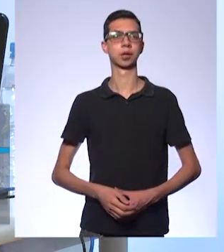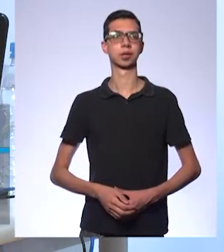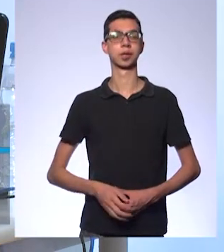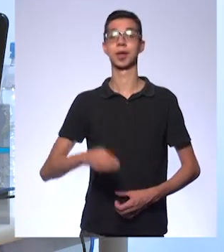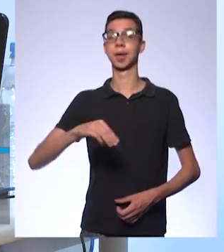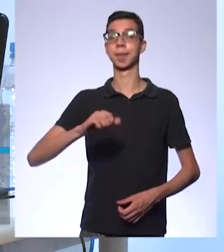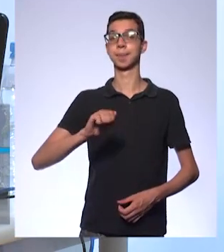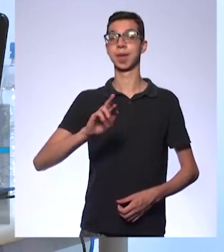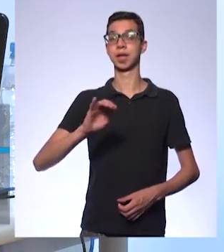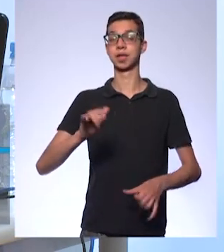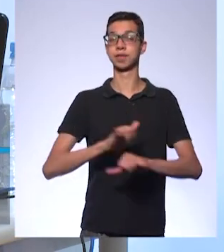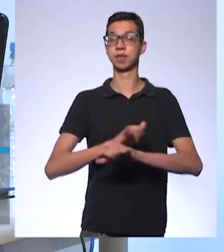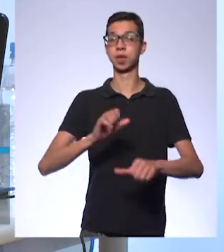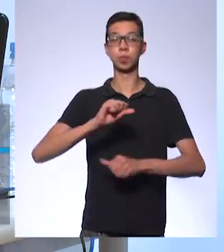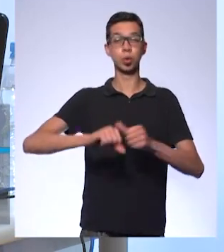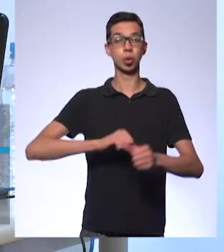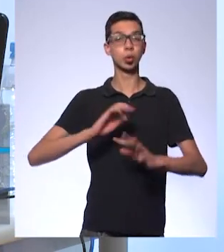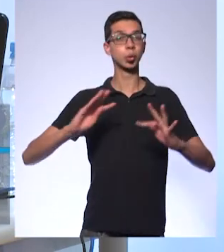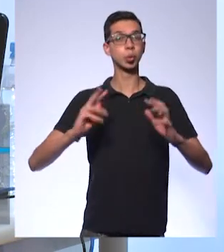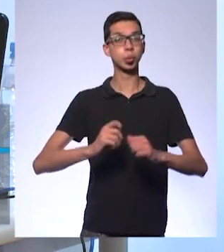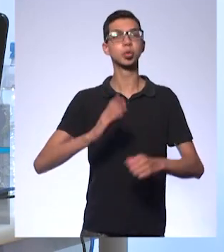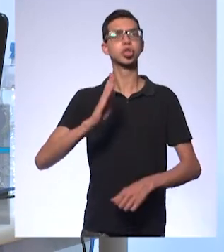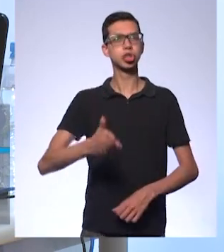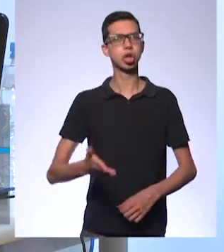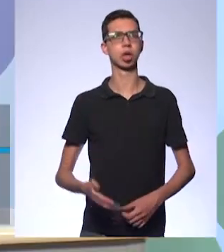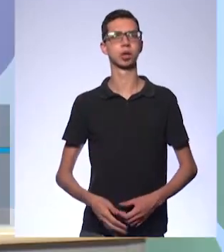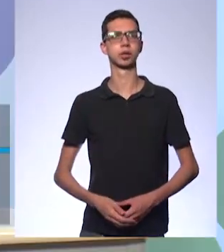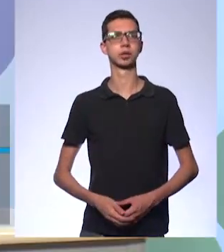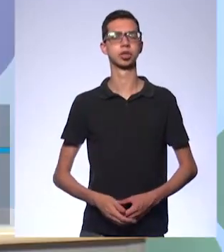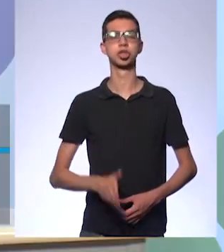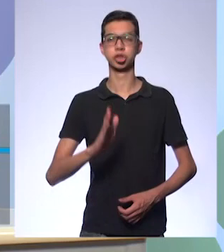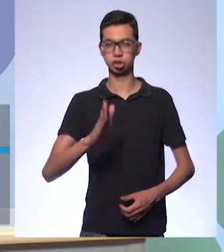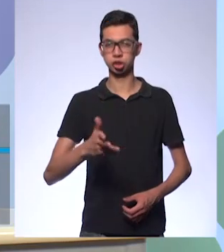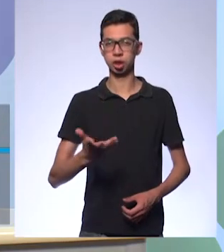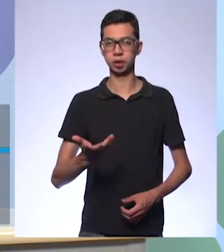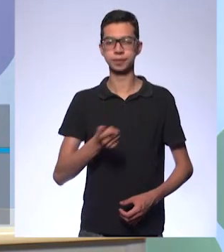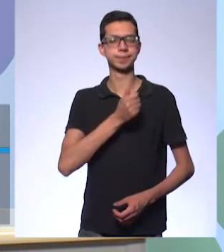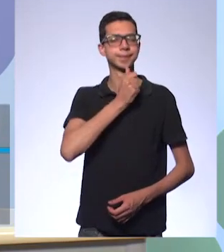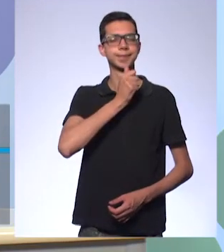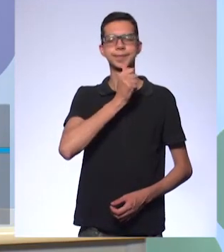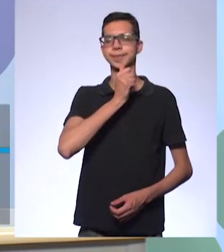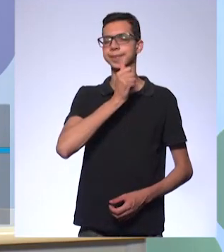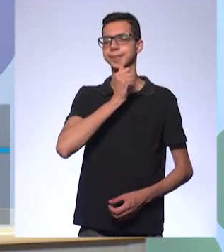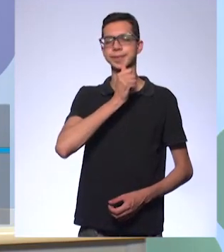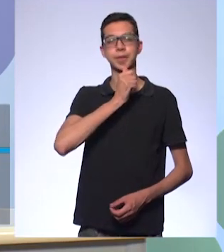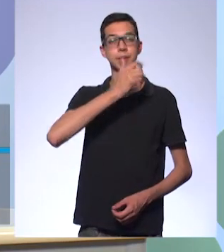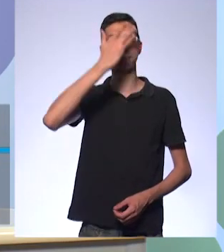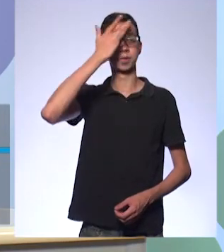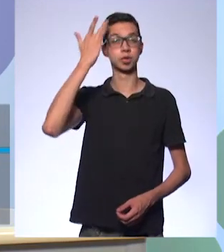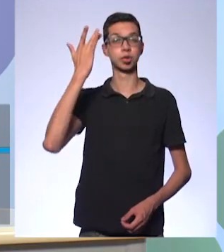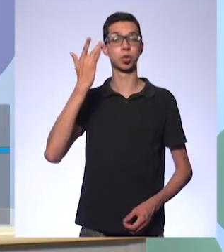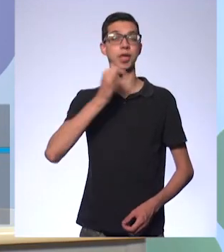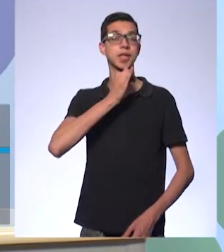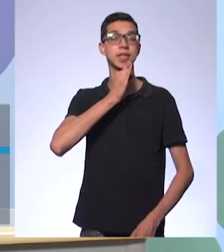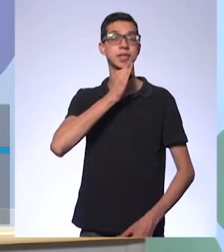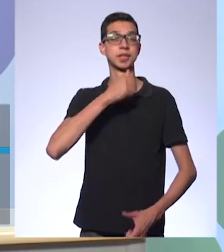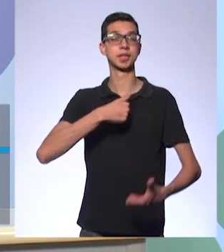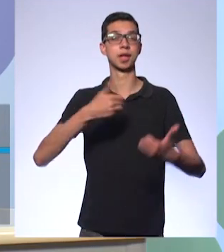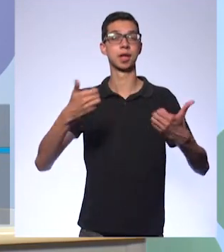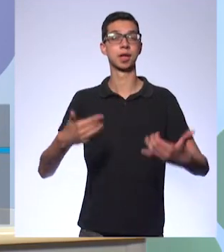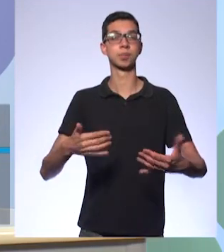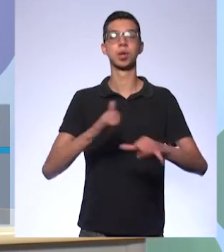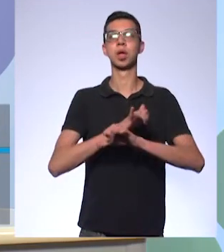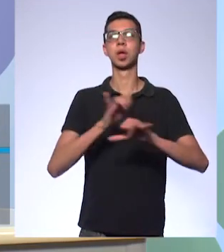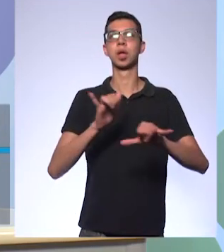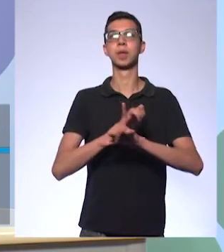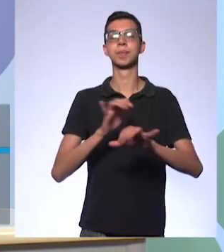já aconteceram. Já aconteceram todas? Não aconteceram. Nós temos pessoas, por exemplo, que não aderiram àquela campanha que é tão simples